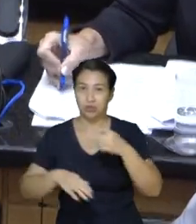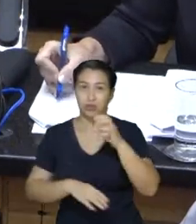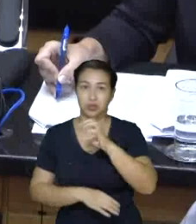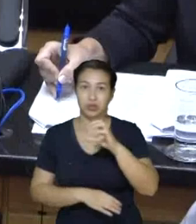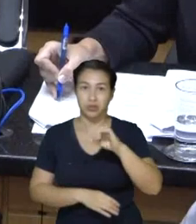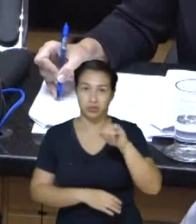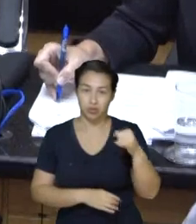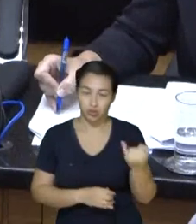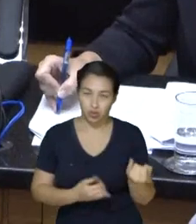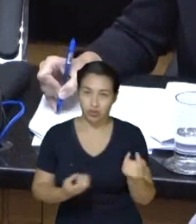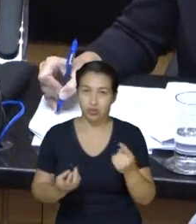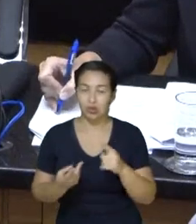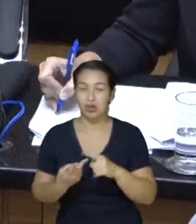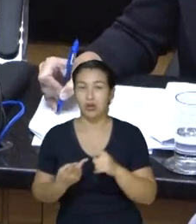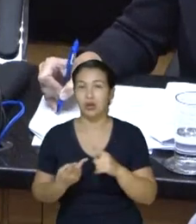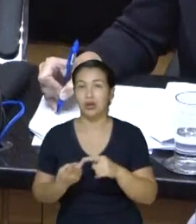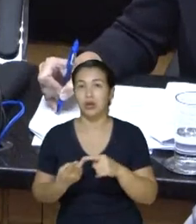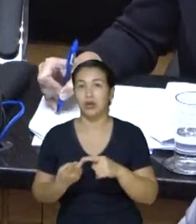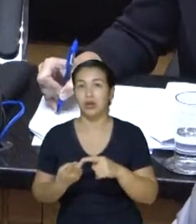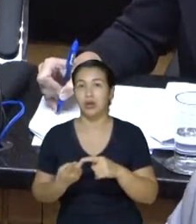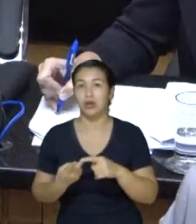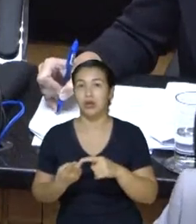deputado Vampiro,